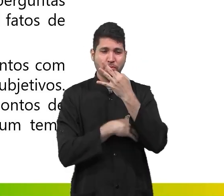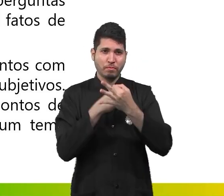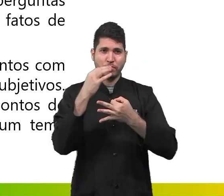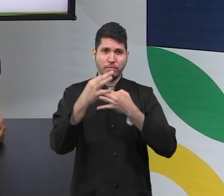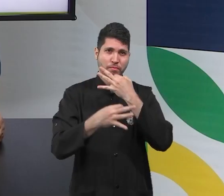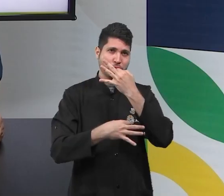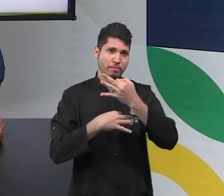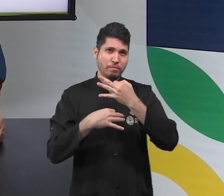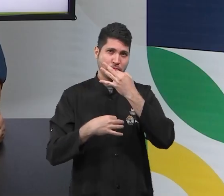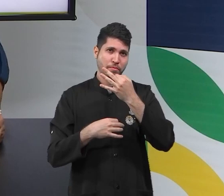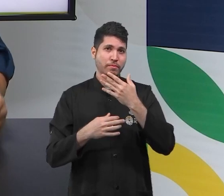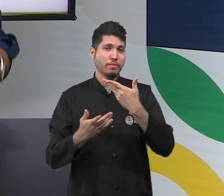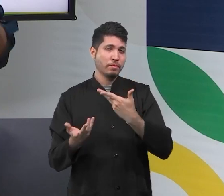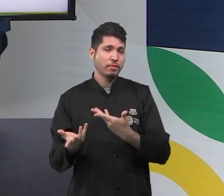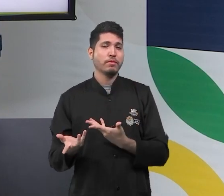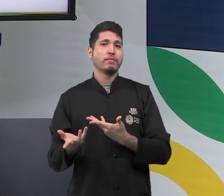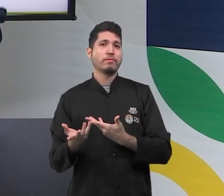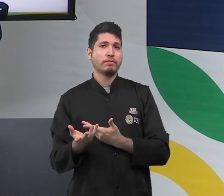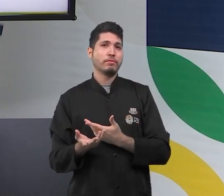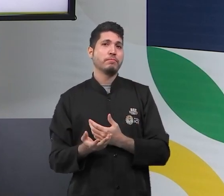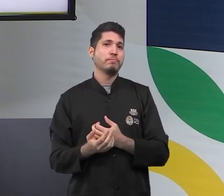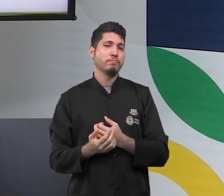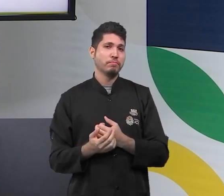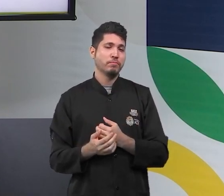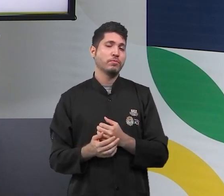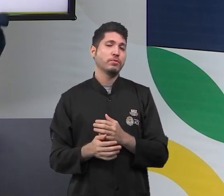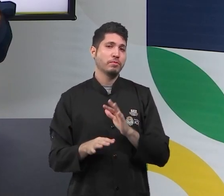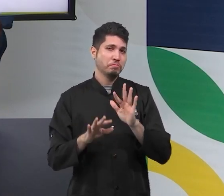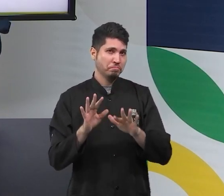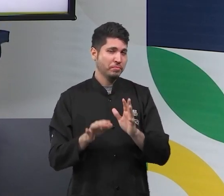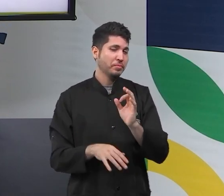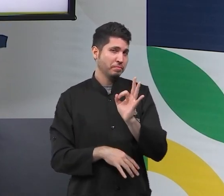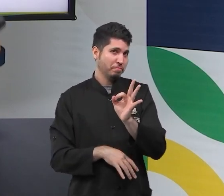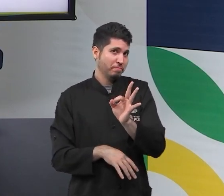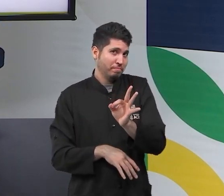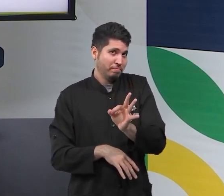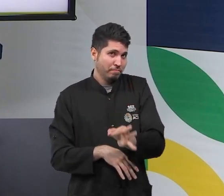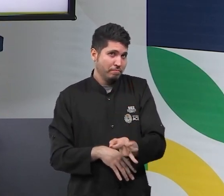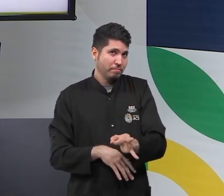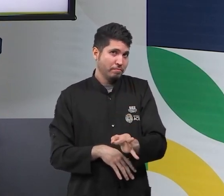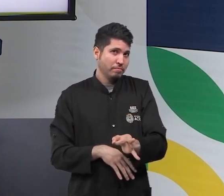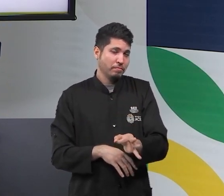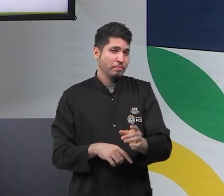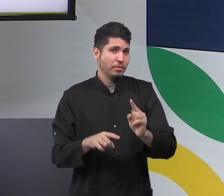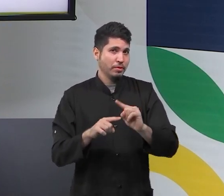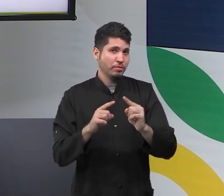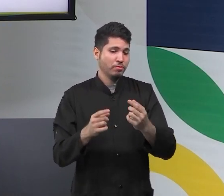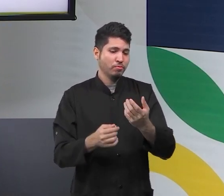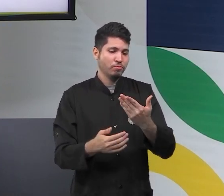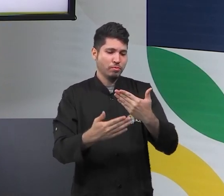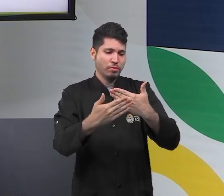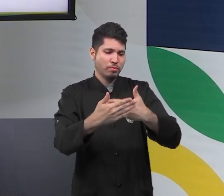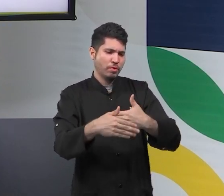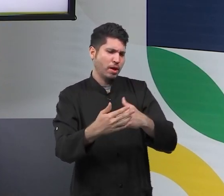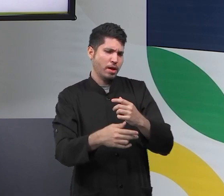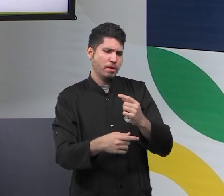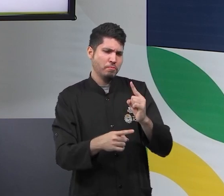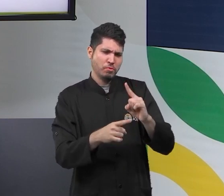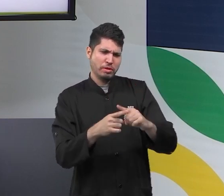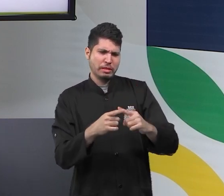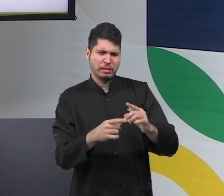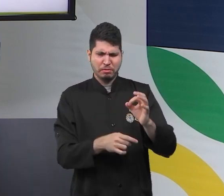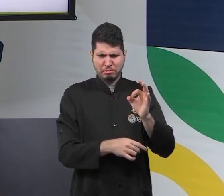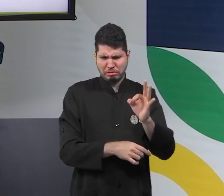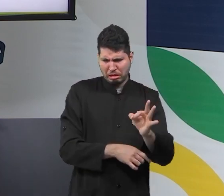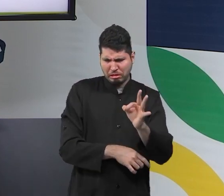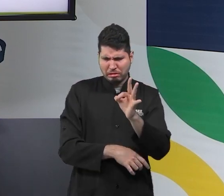só pode ser a nossa correta. Mas numa prova, qualquer que seja ela, a gente não pode, porque está linda, maravilhosa,